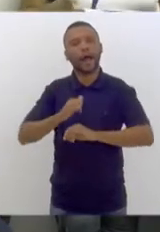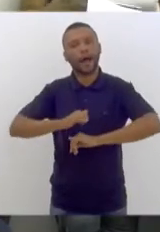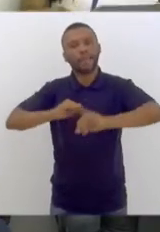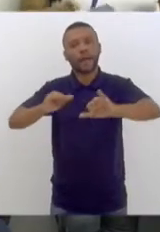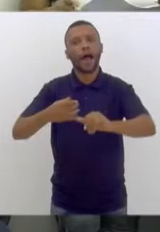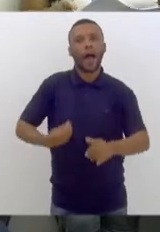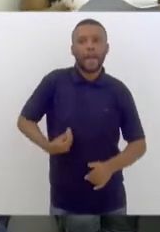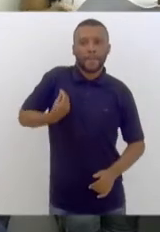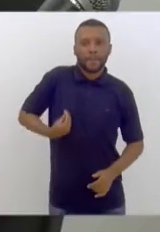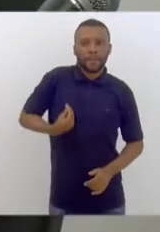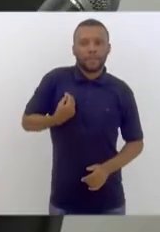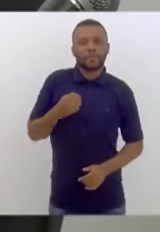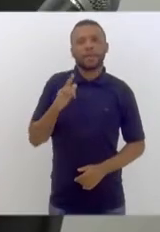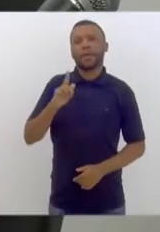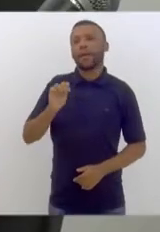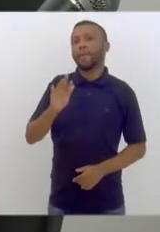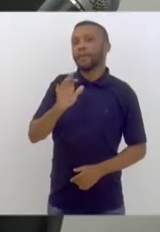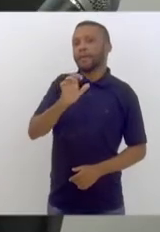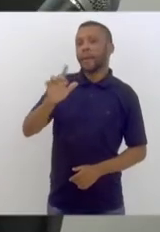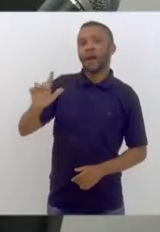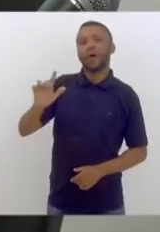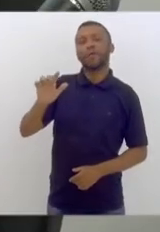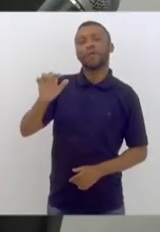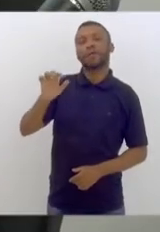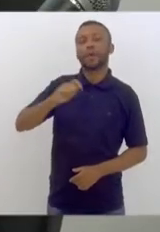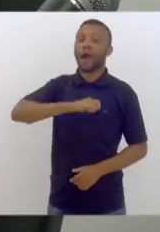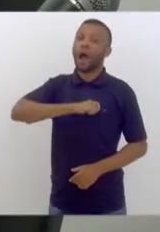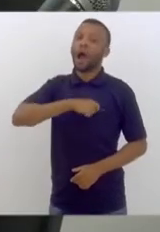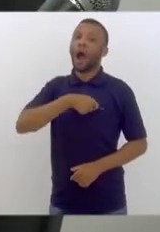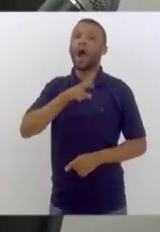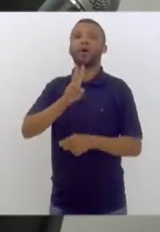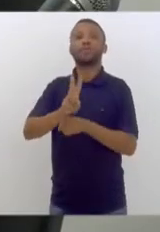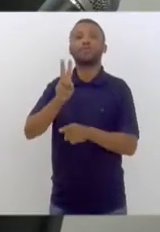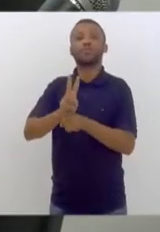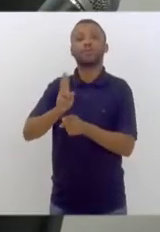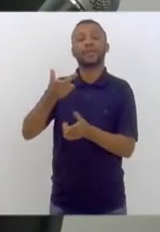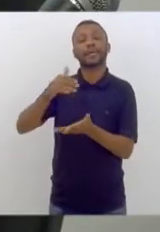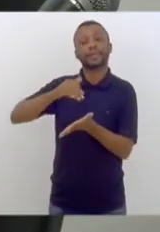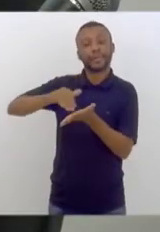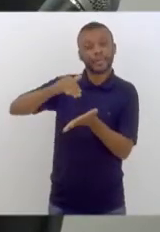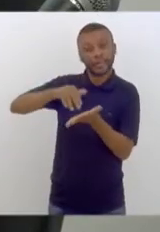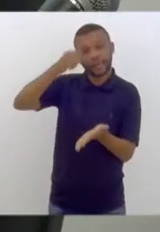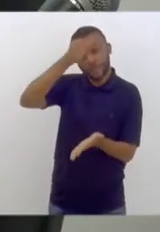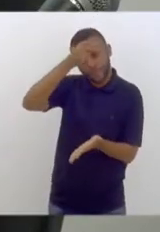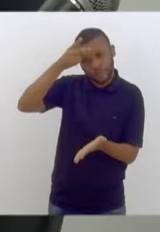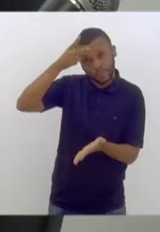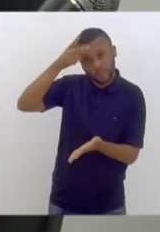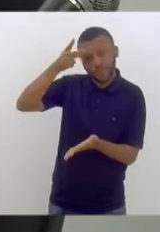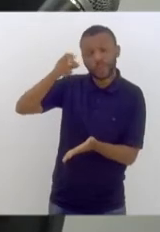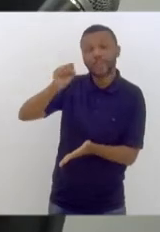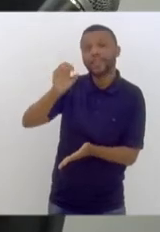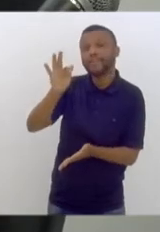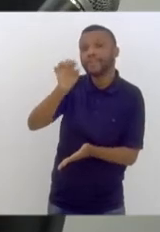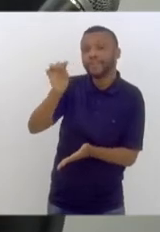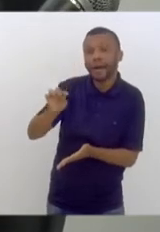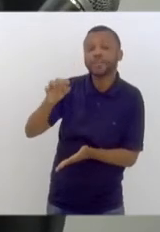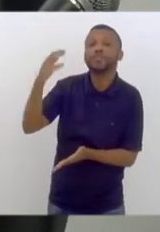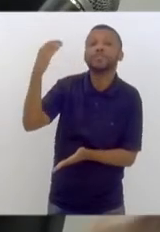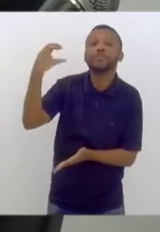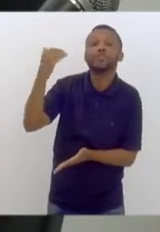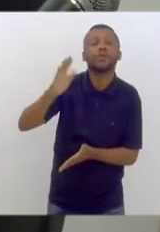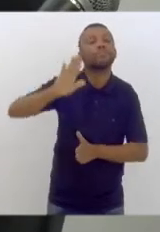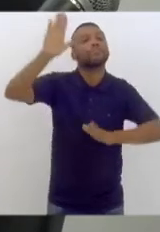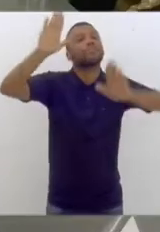do Gabriel Franca, auditor fiscal da Secretaria Municipal da Fazenda de Niterói. Quem é o